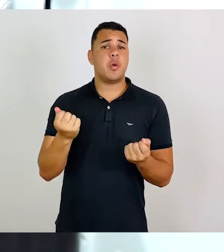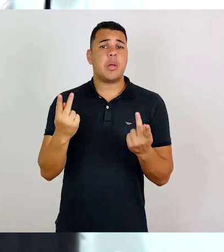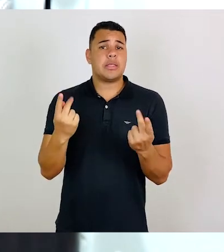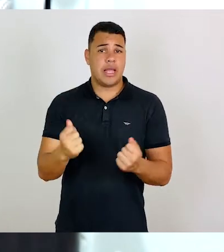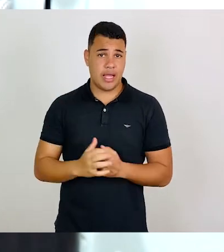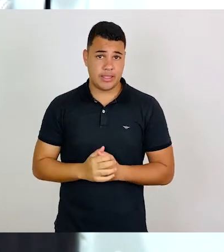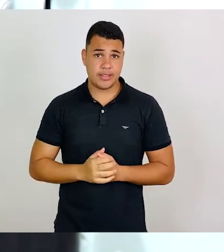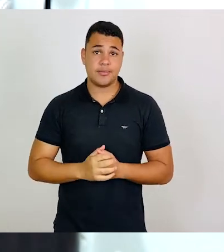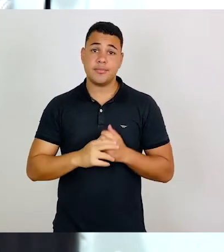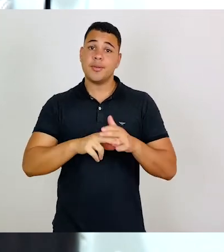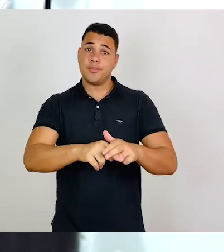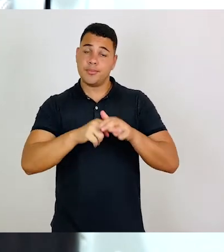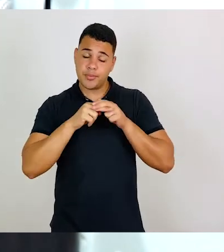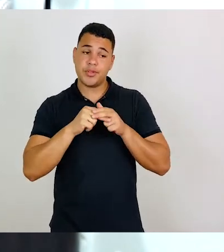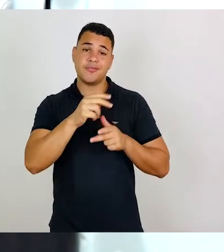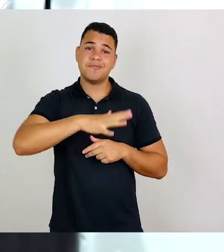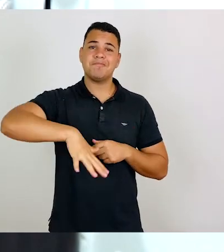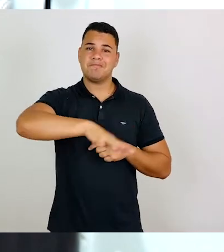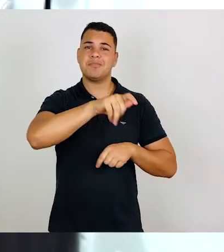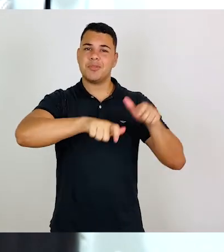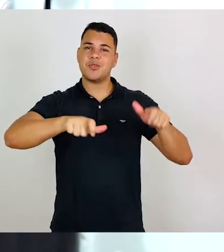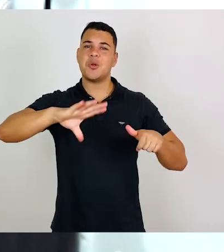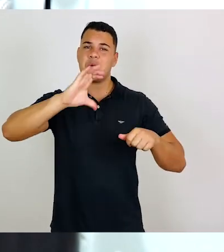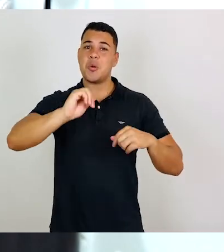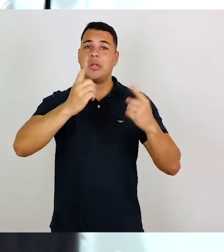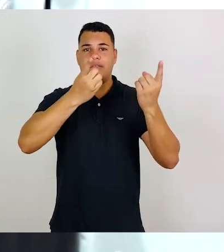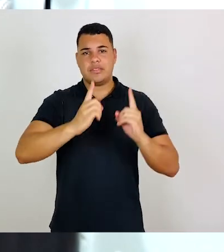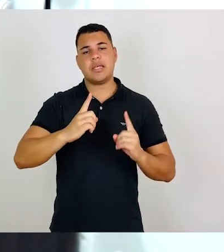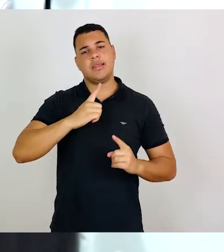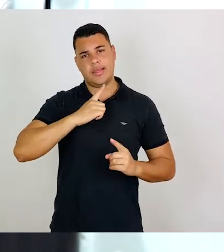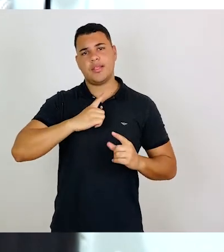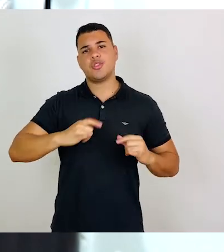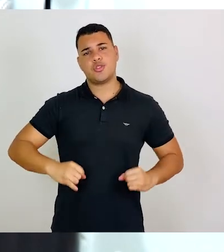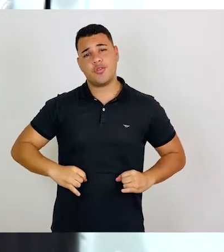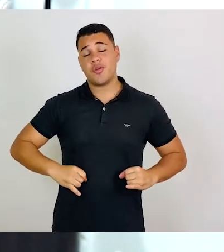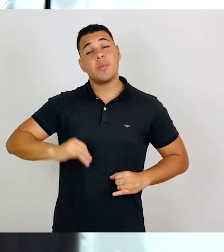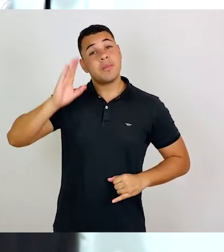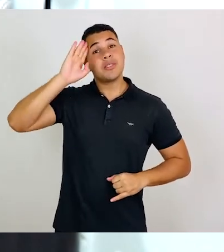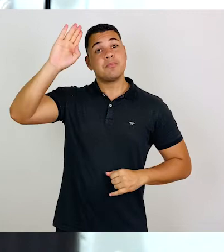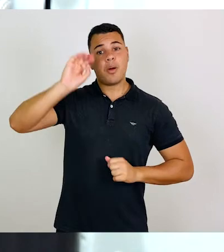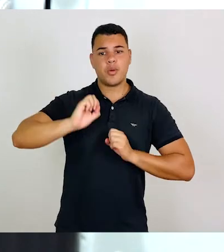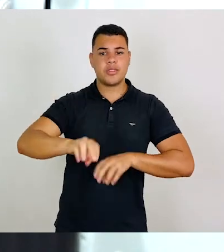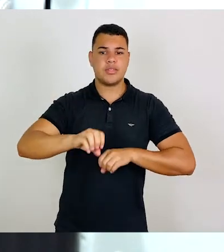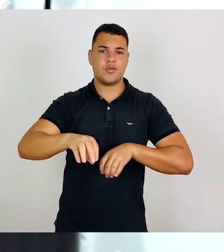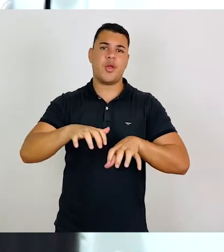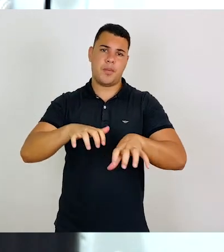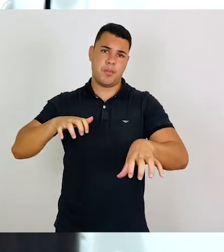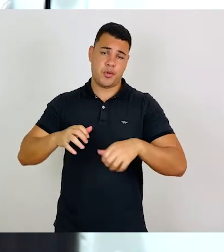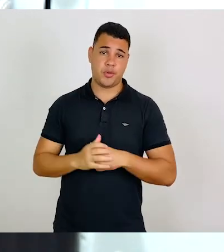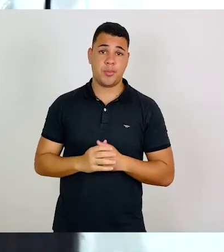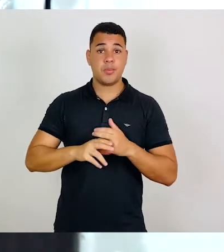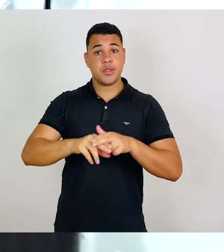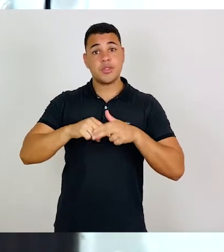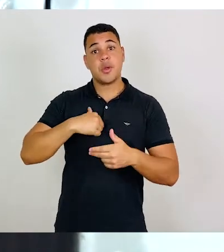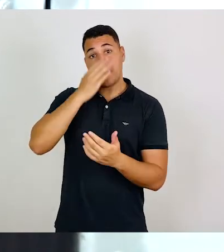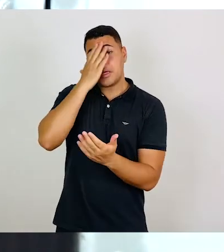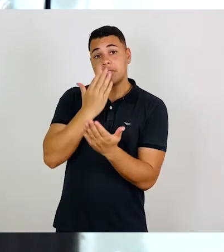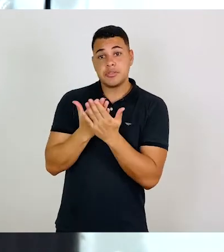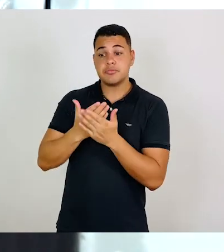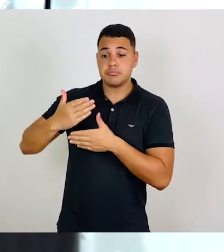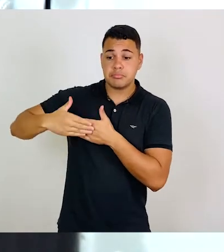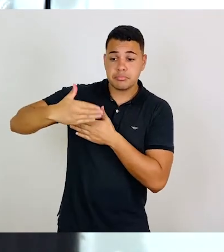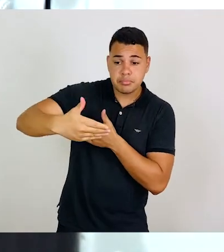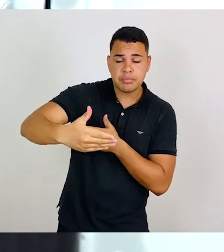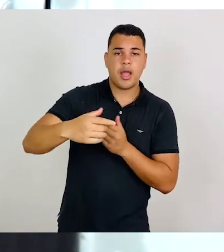acho que a atenção tem sido muito pouca para essa população e isso tem impactado fortemente nos resultados da